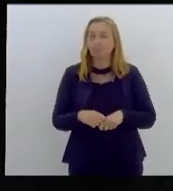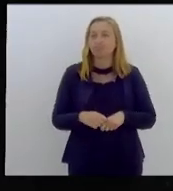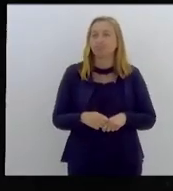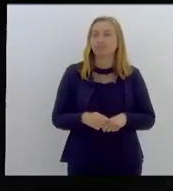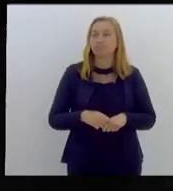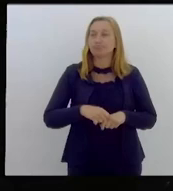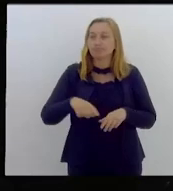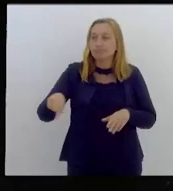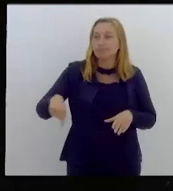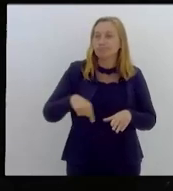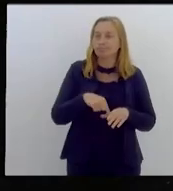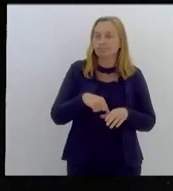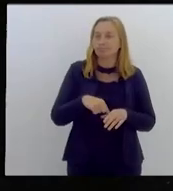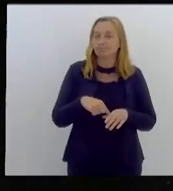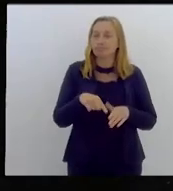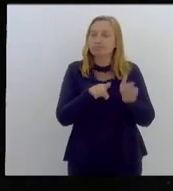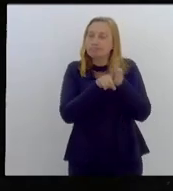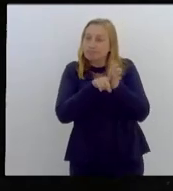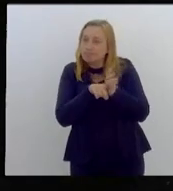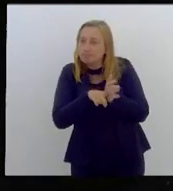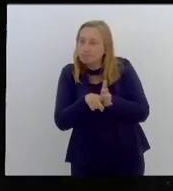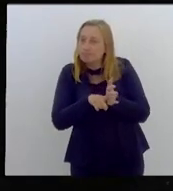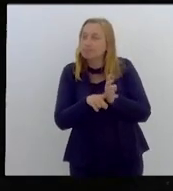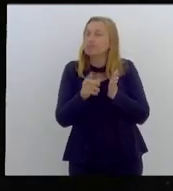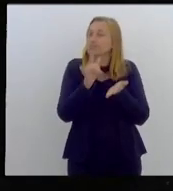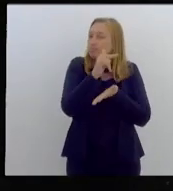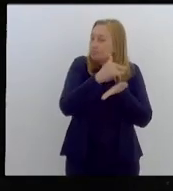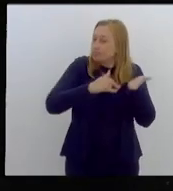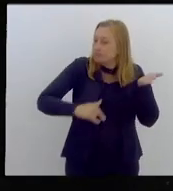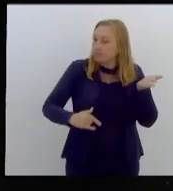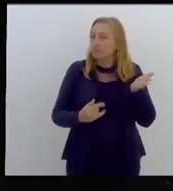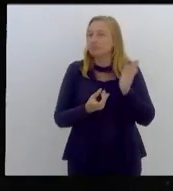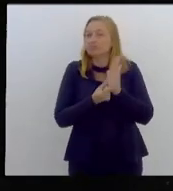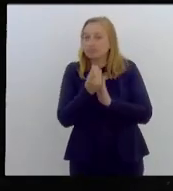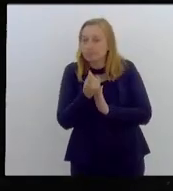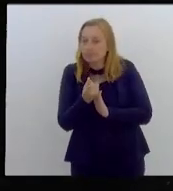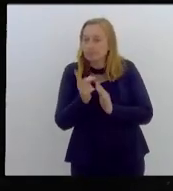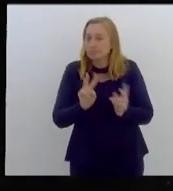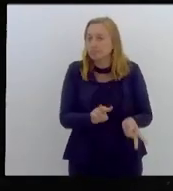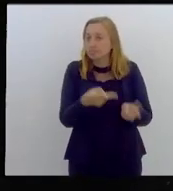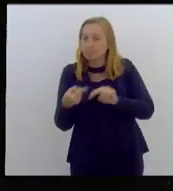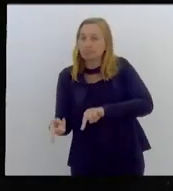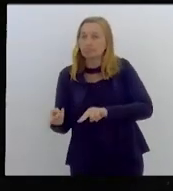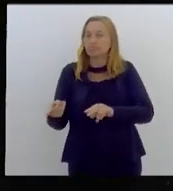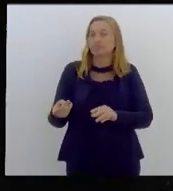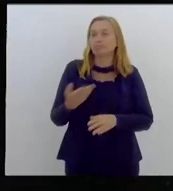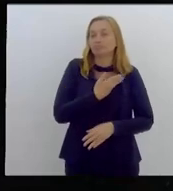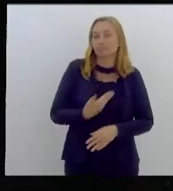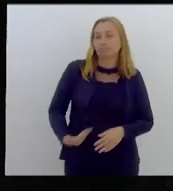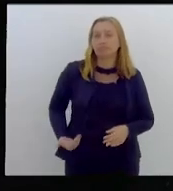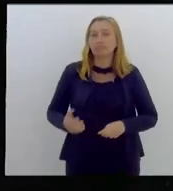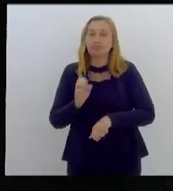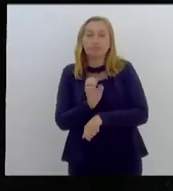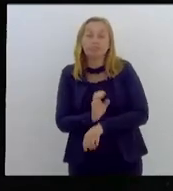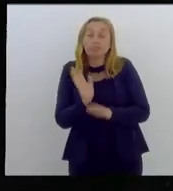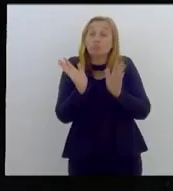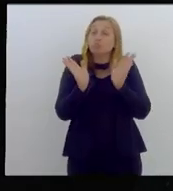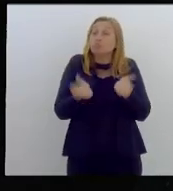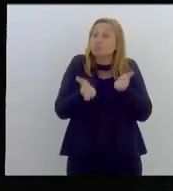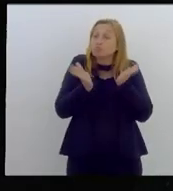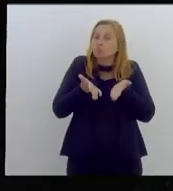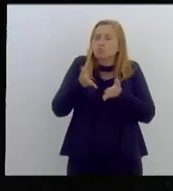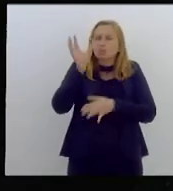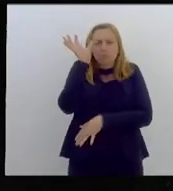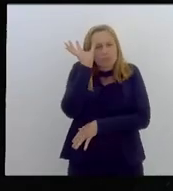nessa tribuna fazendo uma análise dos documentos orçamentários encaminhados pelo governo do Estado, e hoje